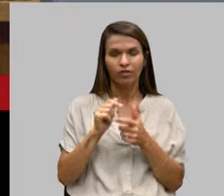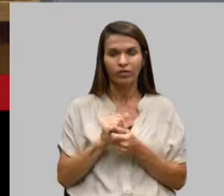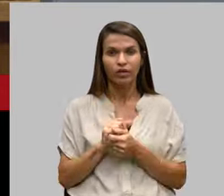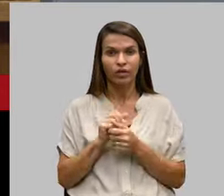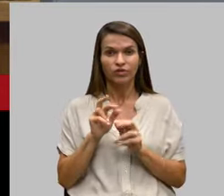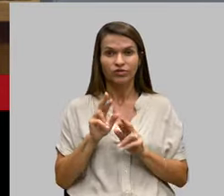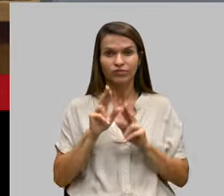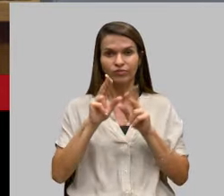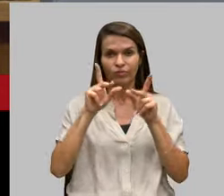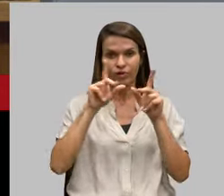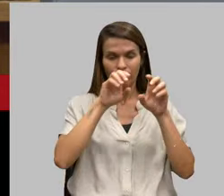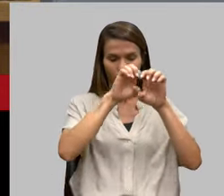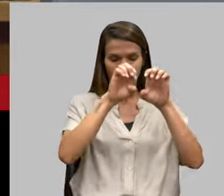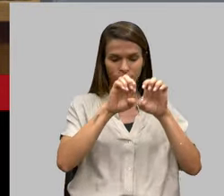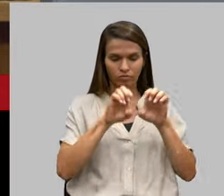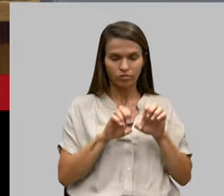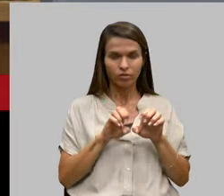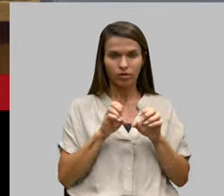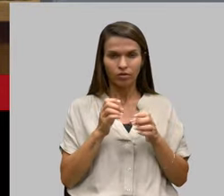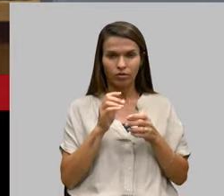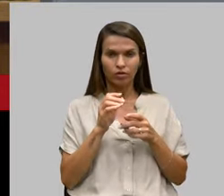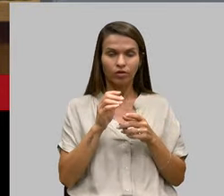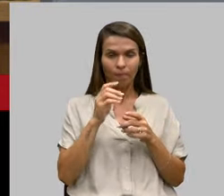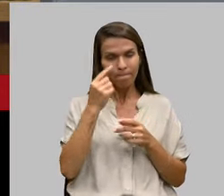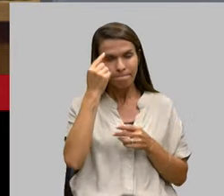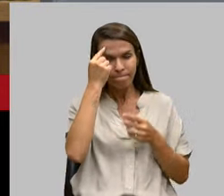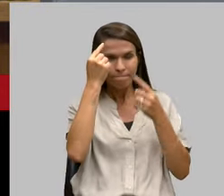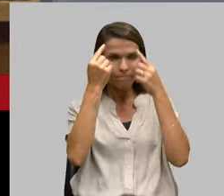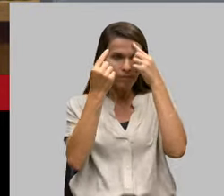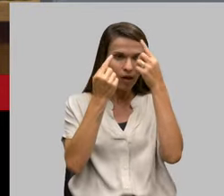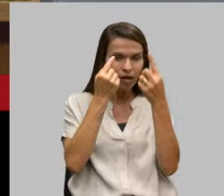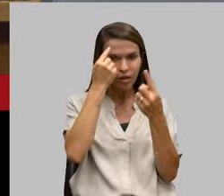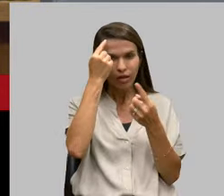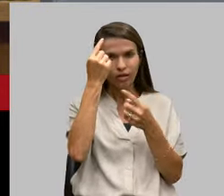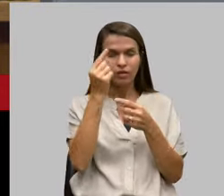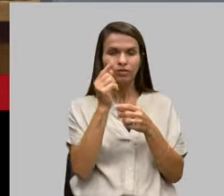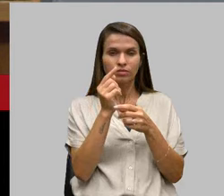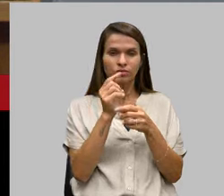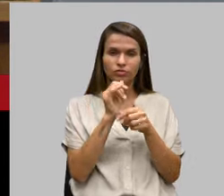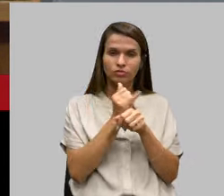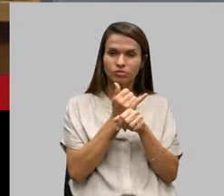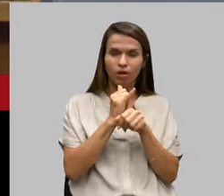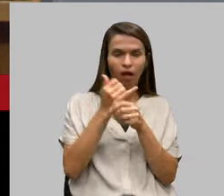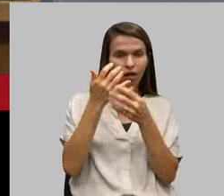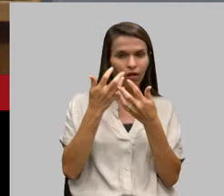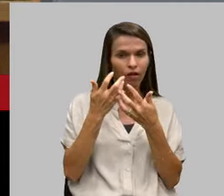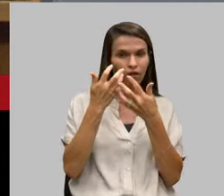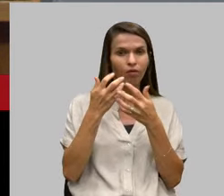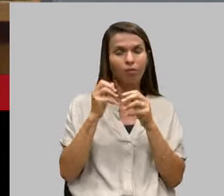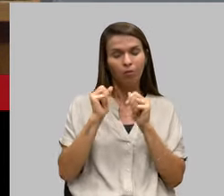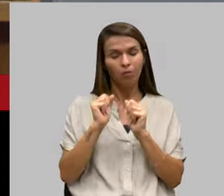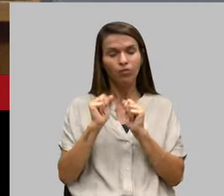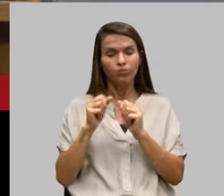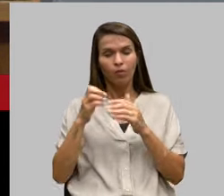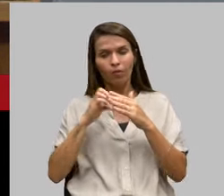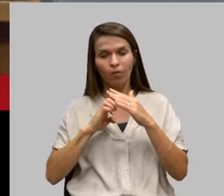estrutura pensada tá onde você pode colocar inclusive empresas você pode pôr o estado pode pô uma empresa estatal